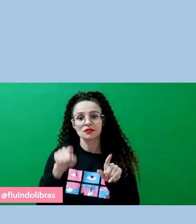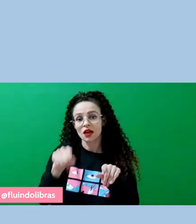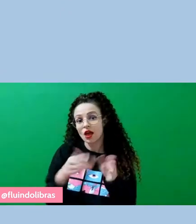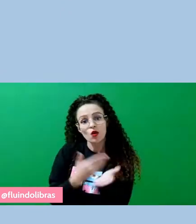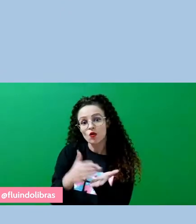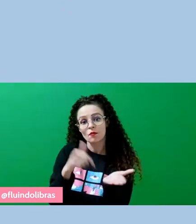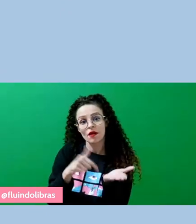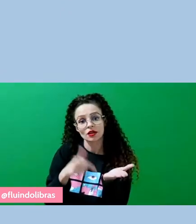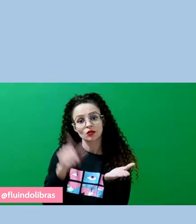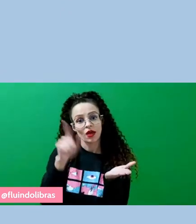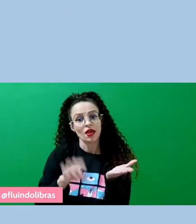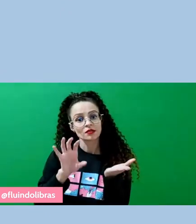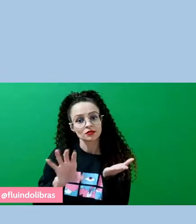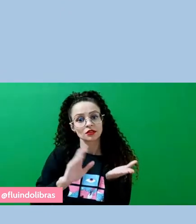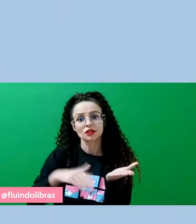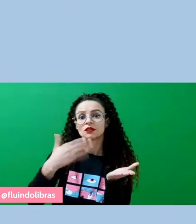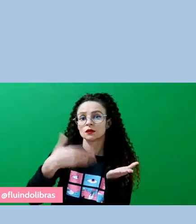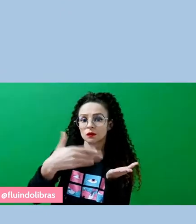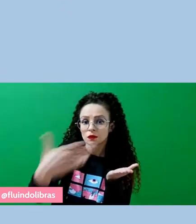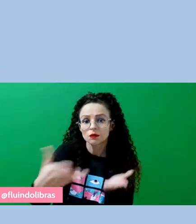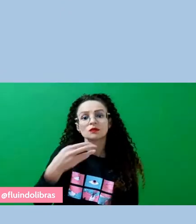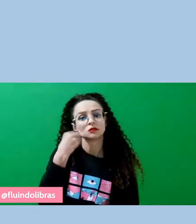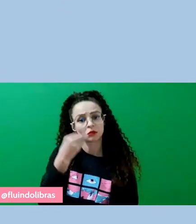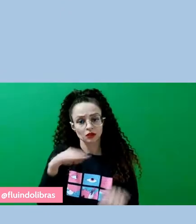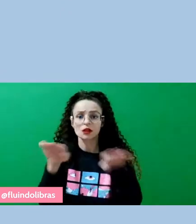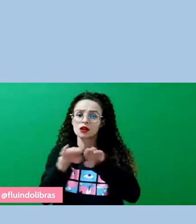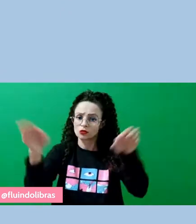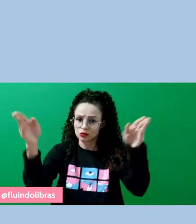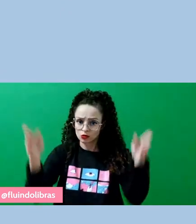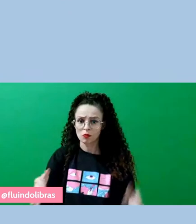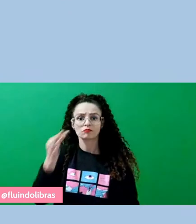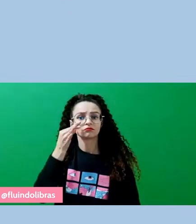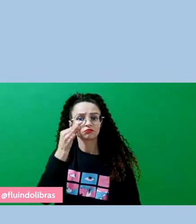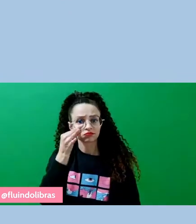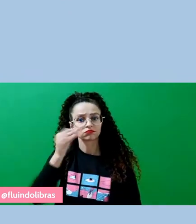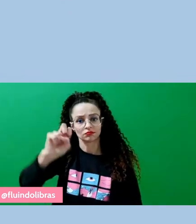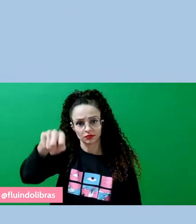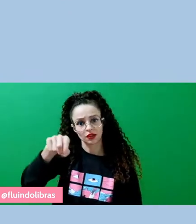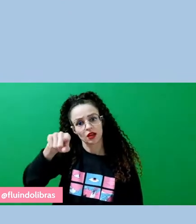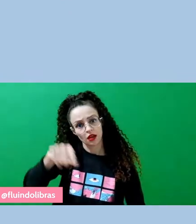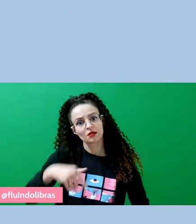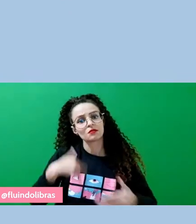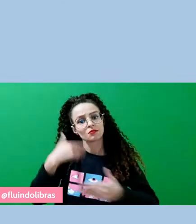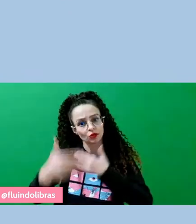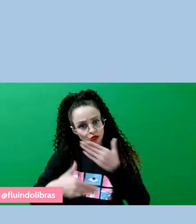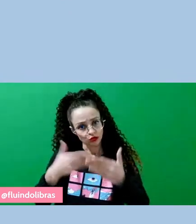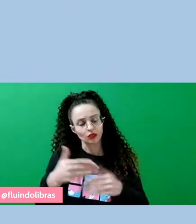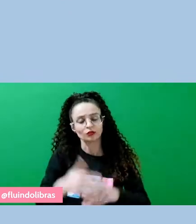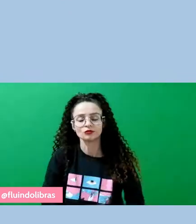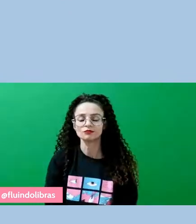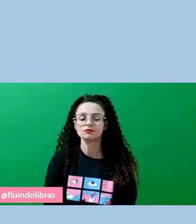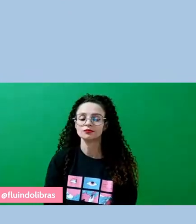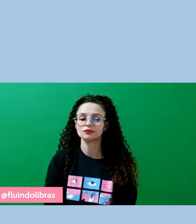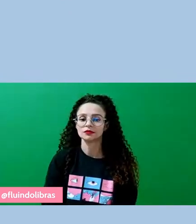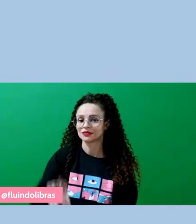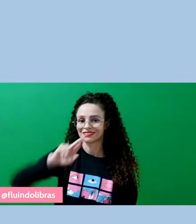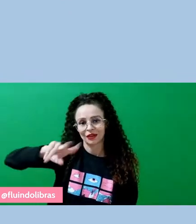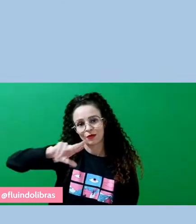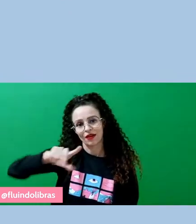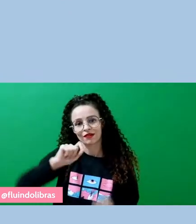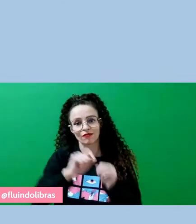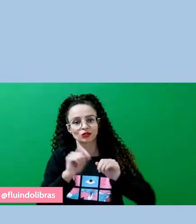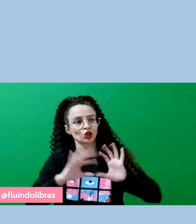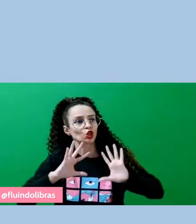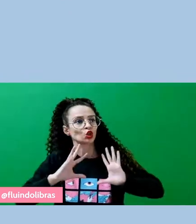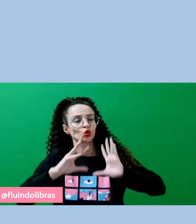ideia é reproduzir essa experiência agora no palco. Esse é o processo, né? Um informa o próximo, né? Não é que a gente passou por esse processo, agora a